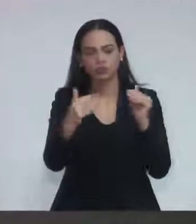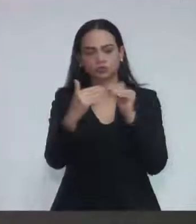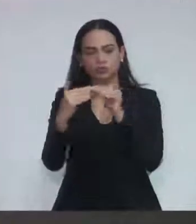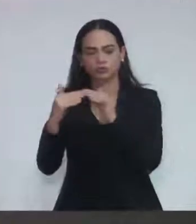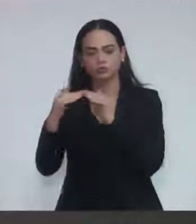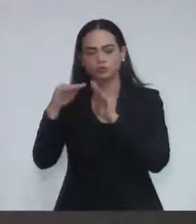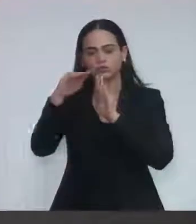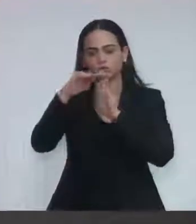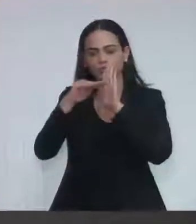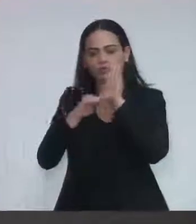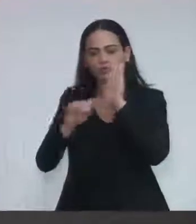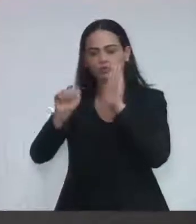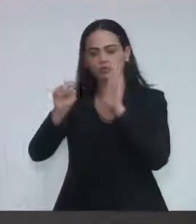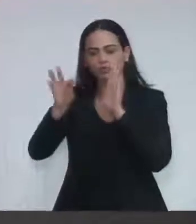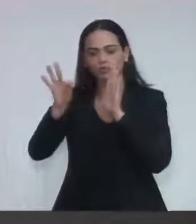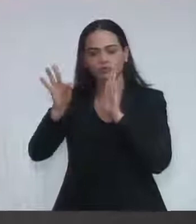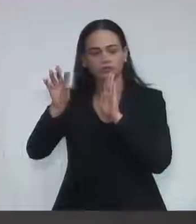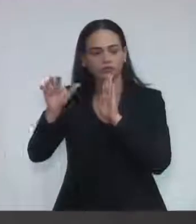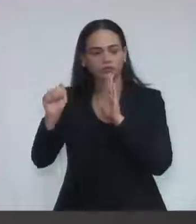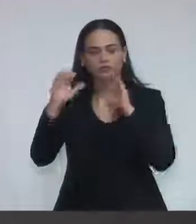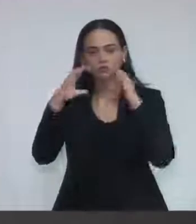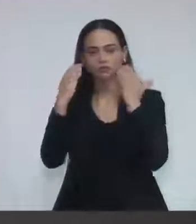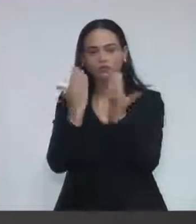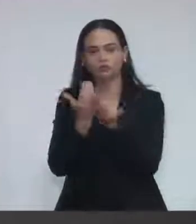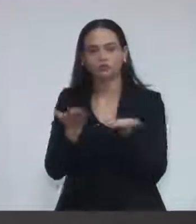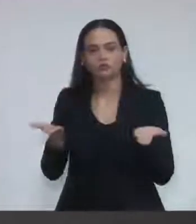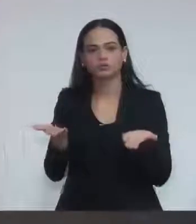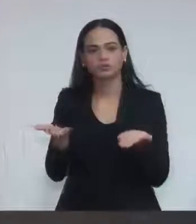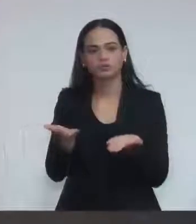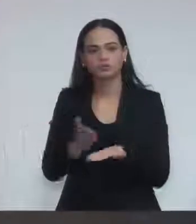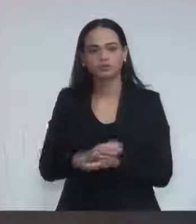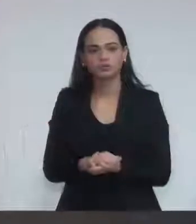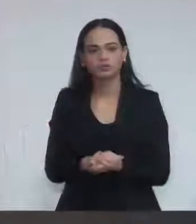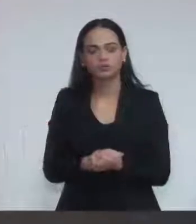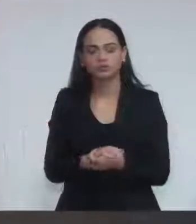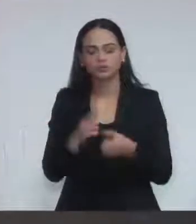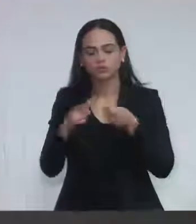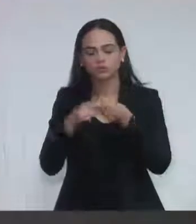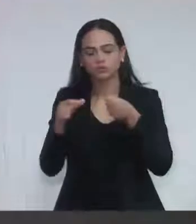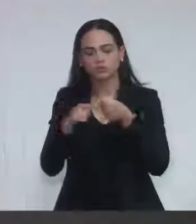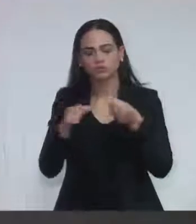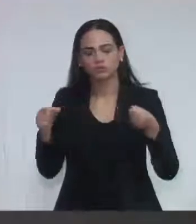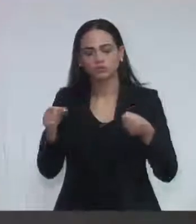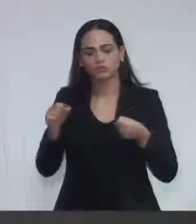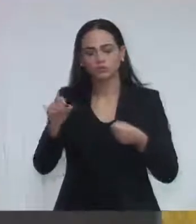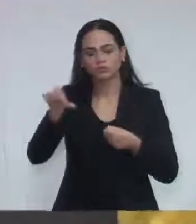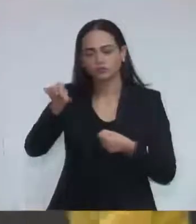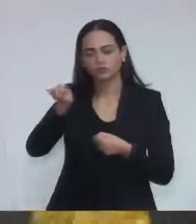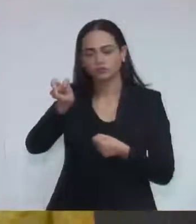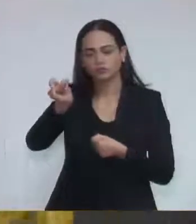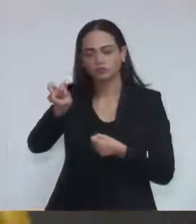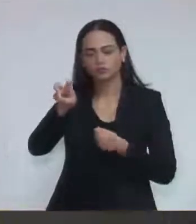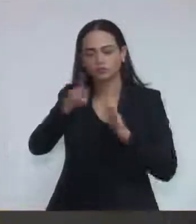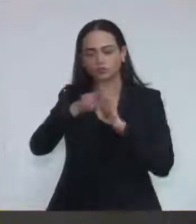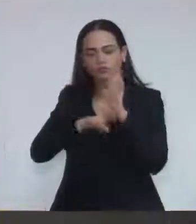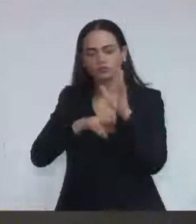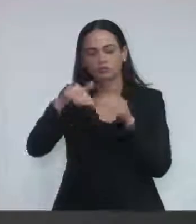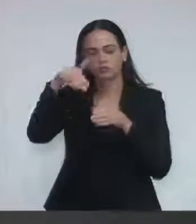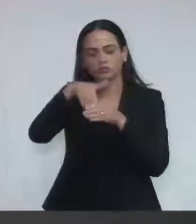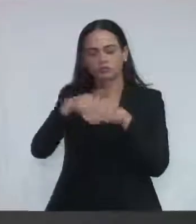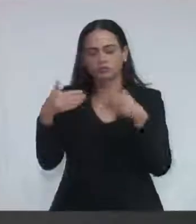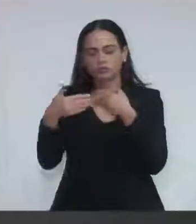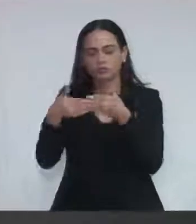da 17ª legislatura, de acordo com o artigo 95 do Regimento Interno, declaro-a